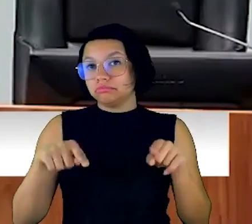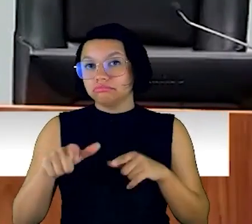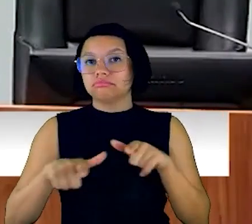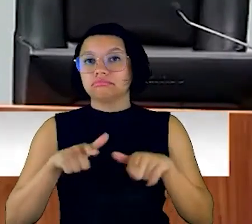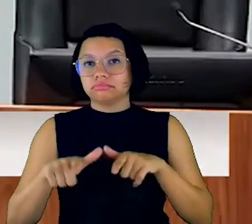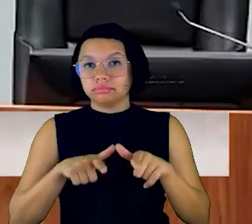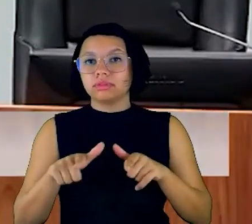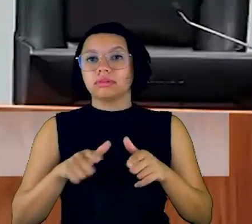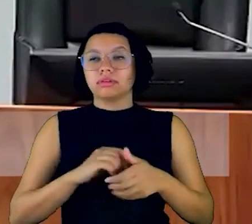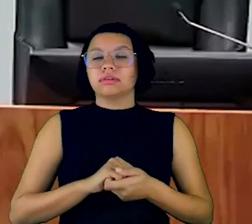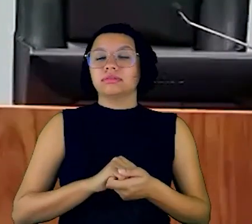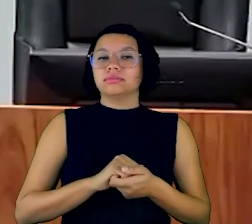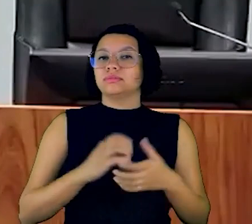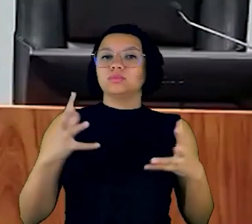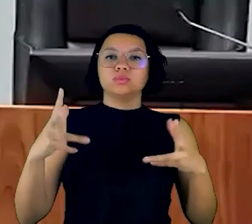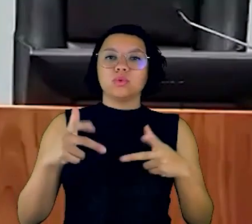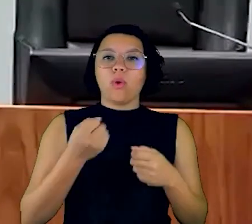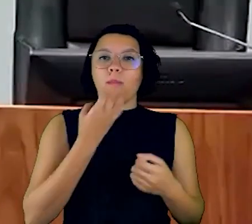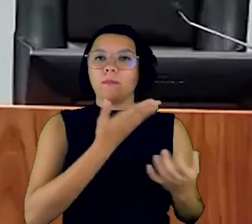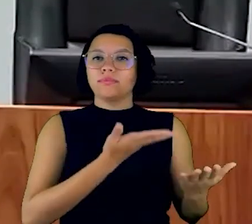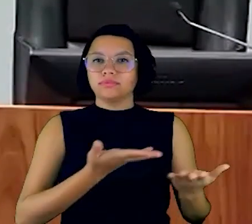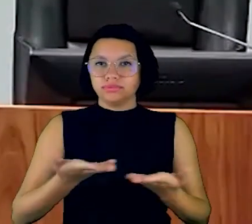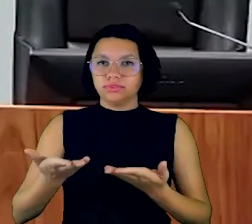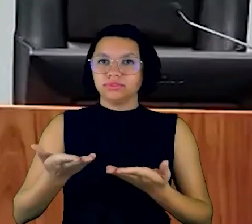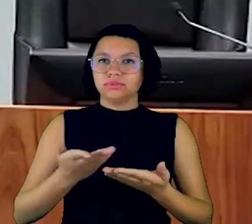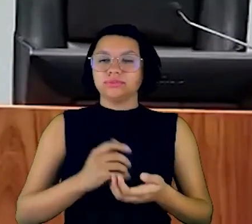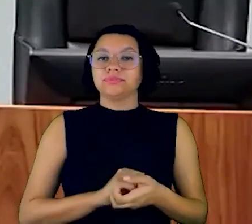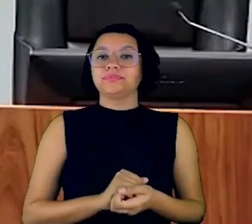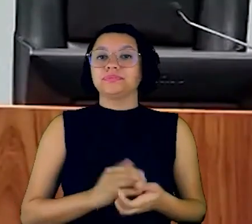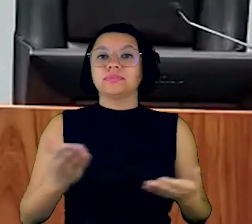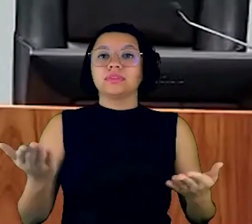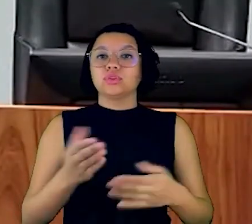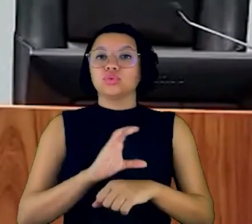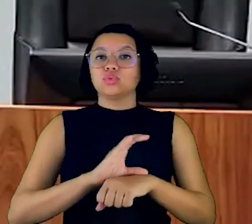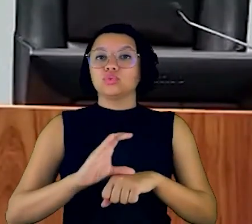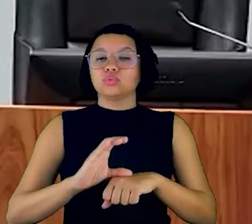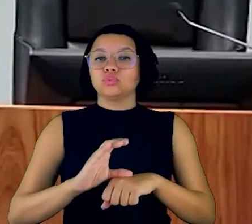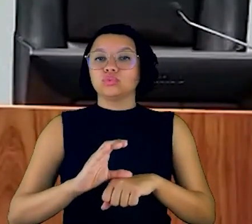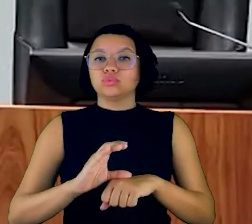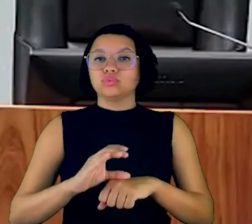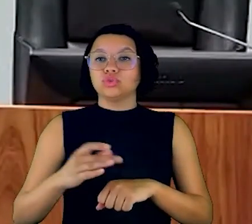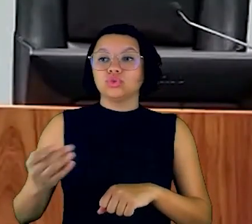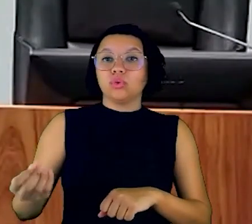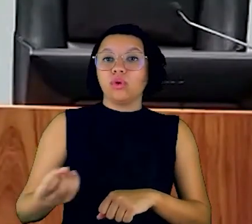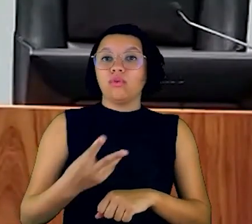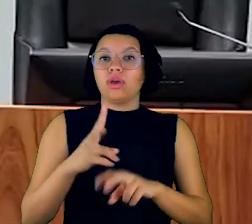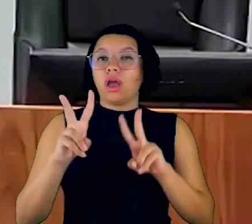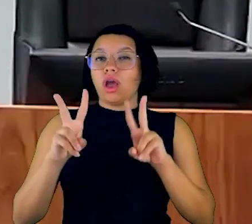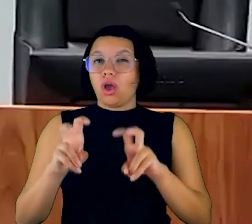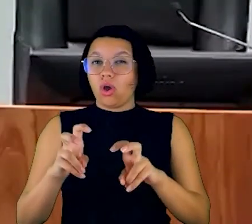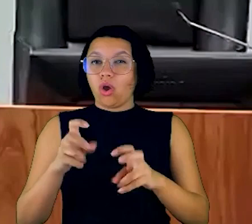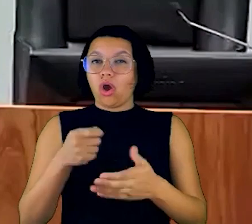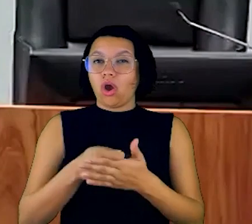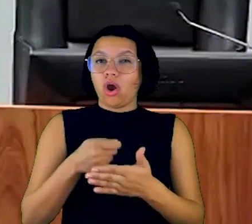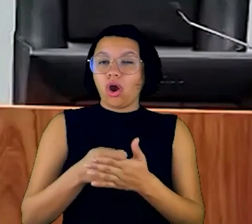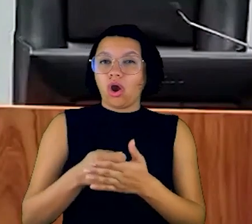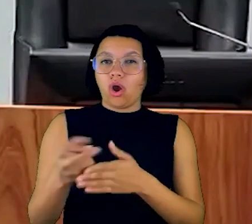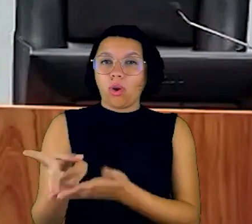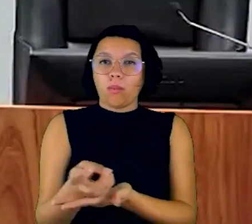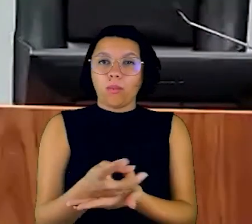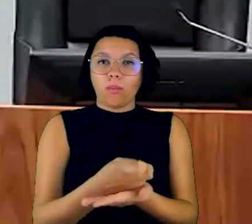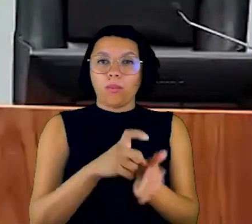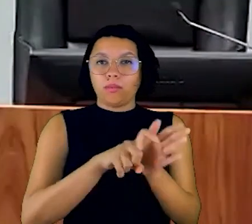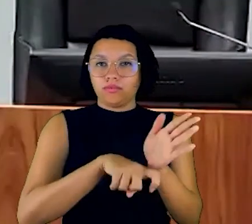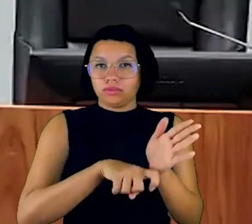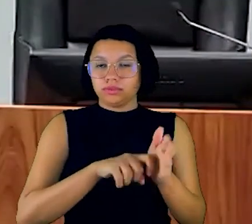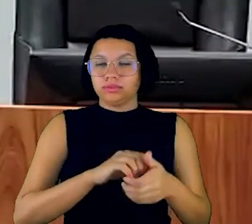de trabalho. Sejam todos e todas muito bem-vindos nesse curso de atualidades sobre execução fiscal na prática, né?